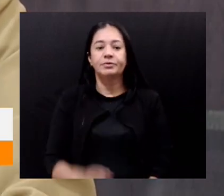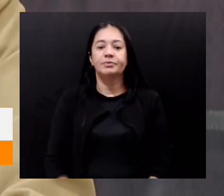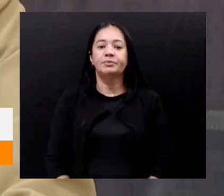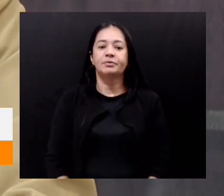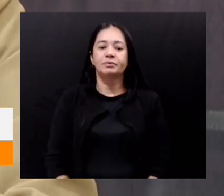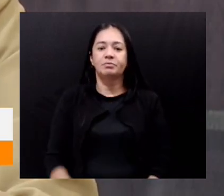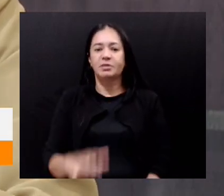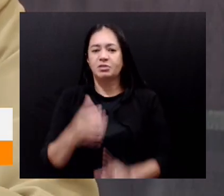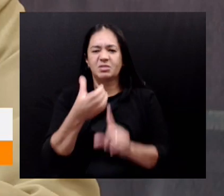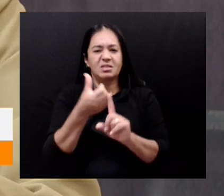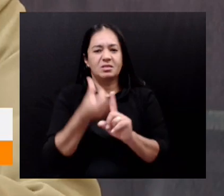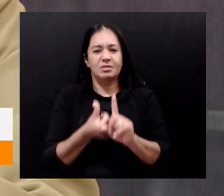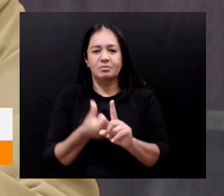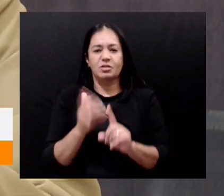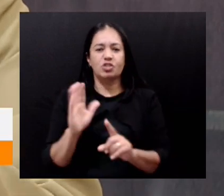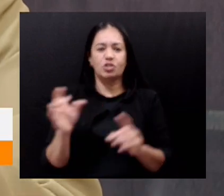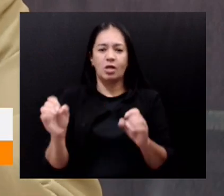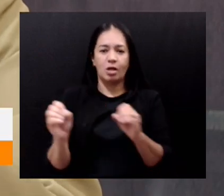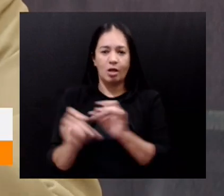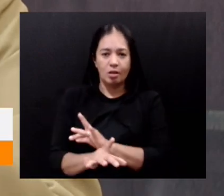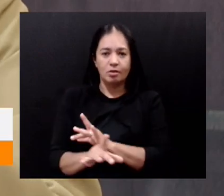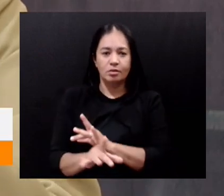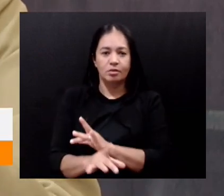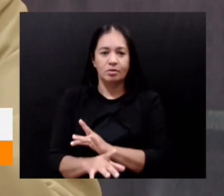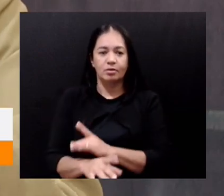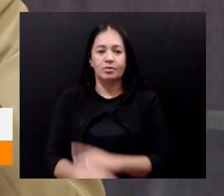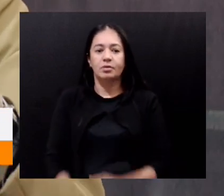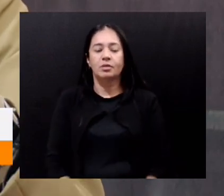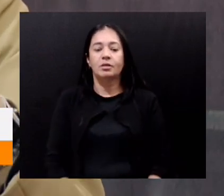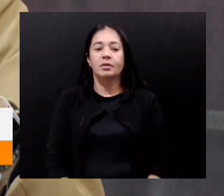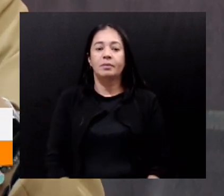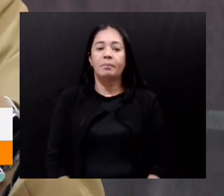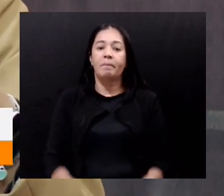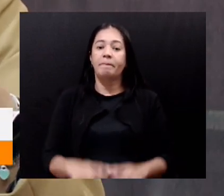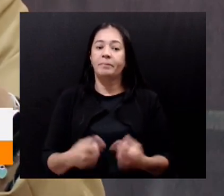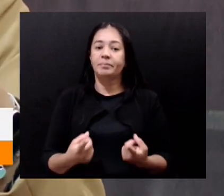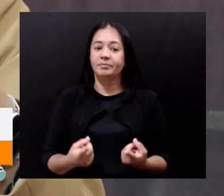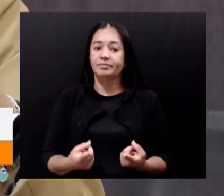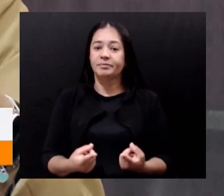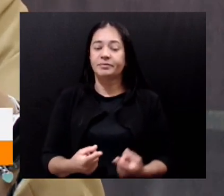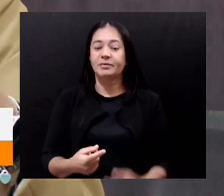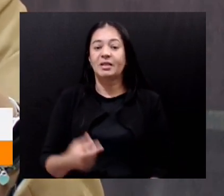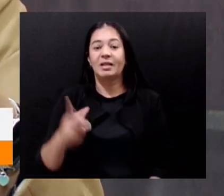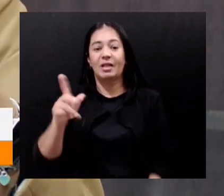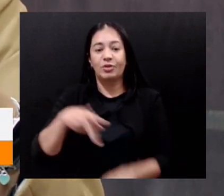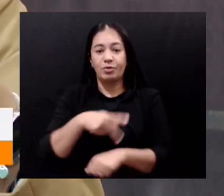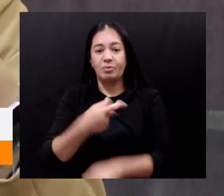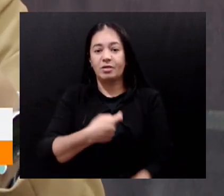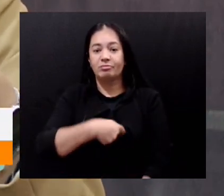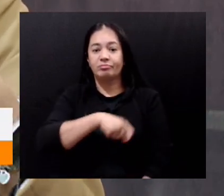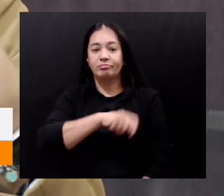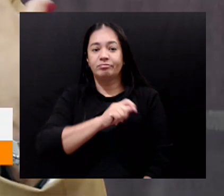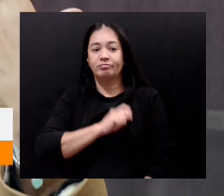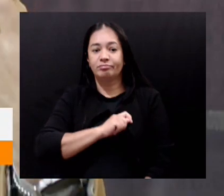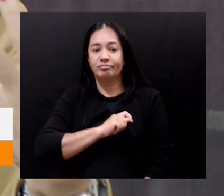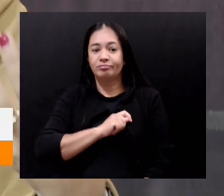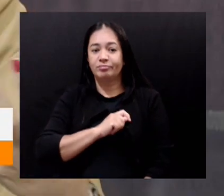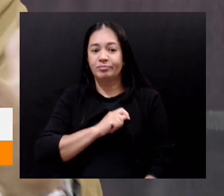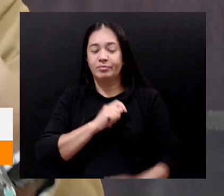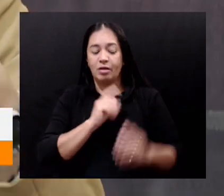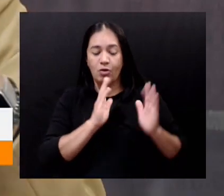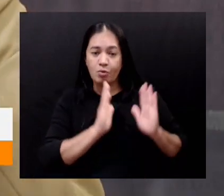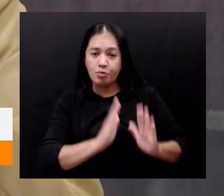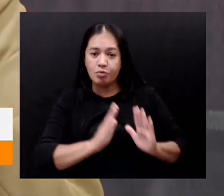maiores de idade é cerca de 1 ano. Na Espanha, como é um processo que corre no consulado, neste momento eles